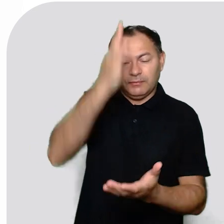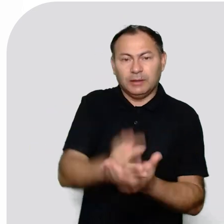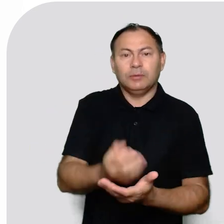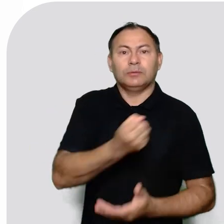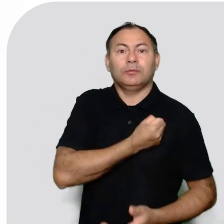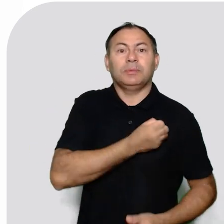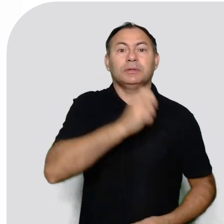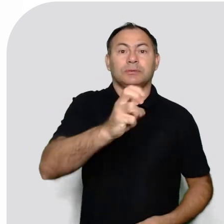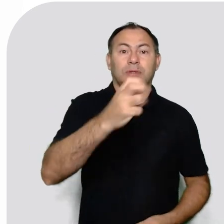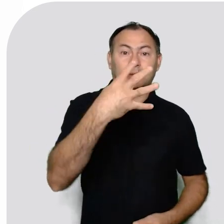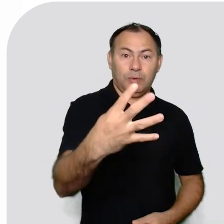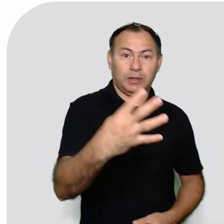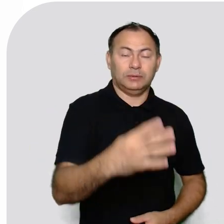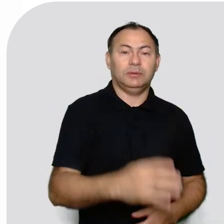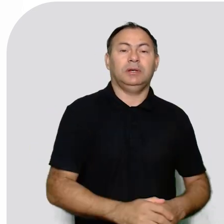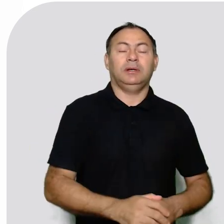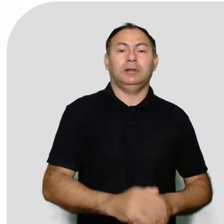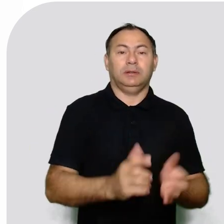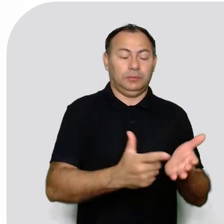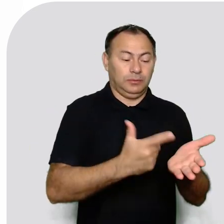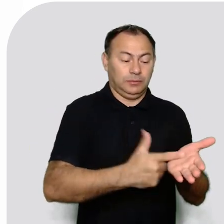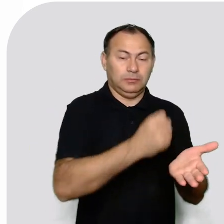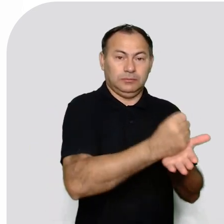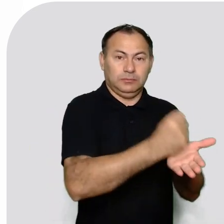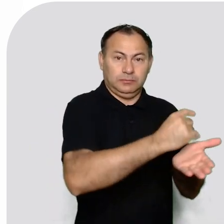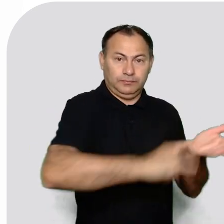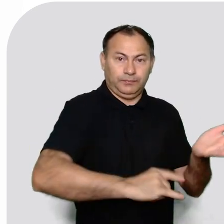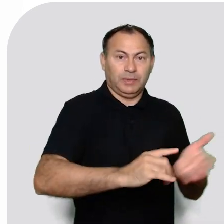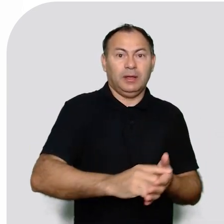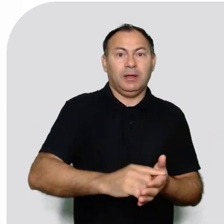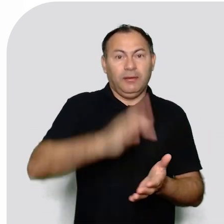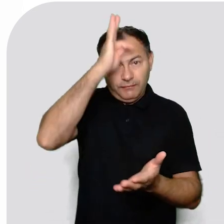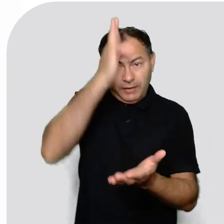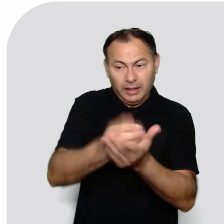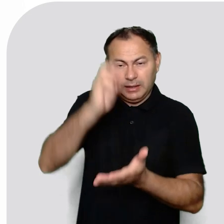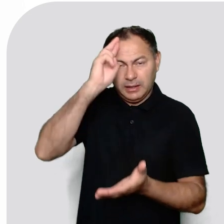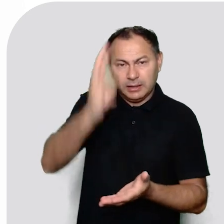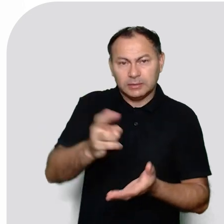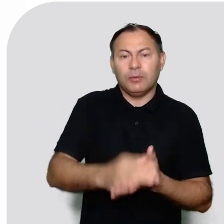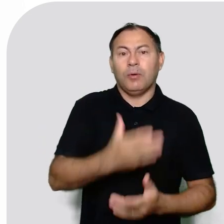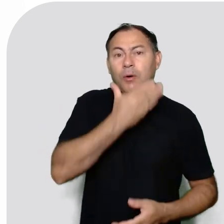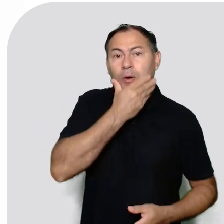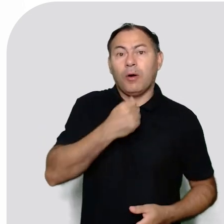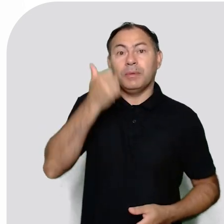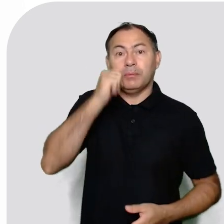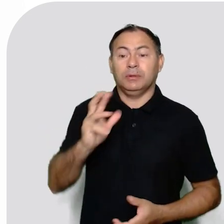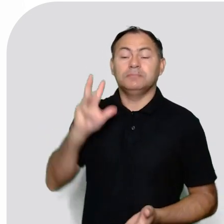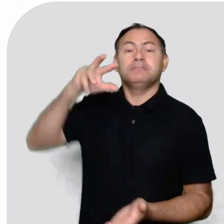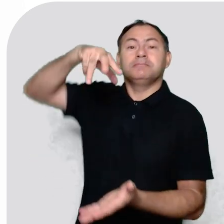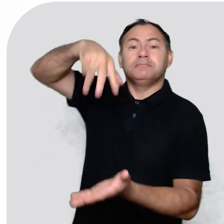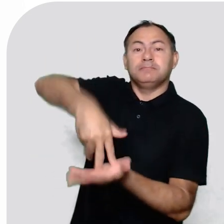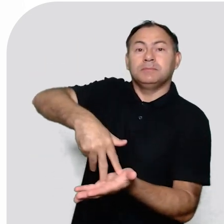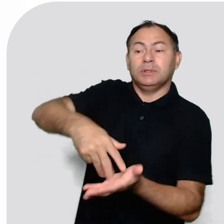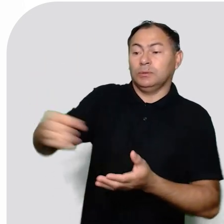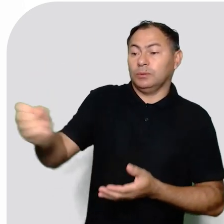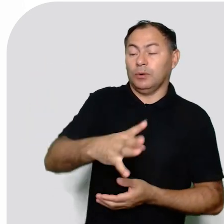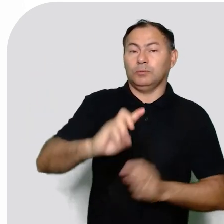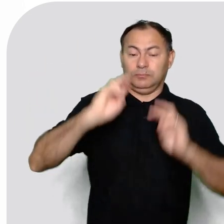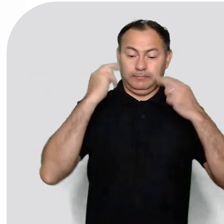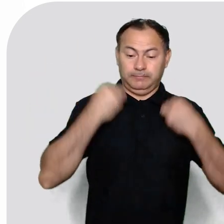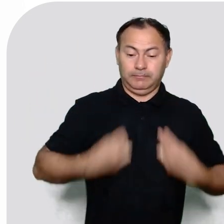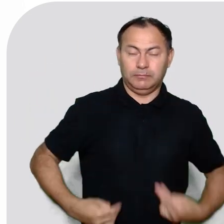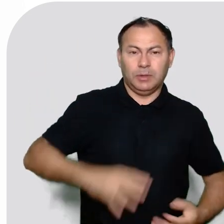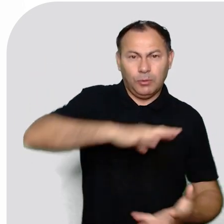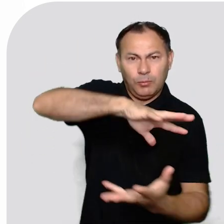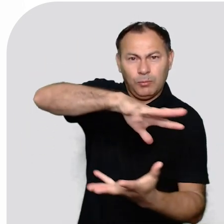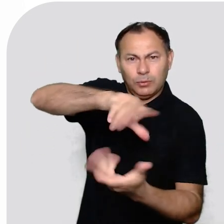número 54 da Gaudium et Spes. Homem e mulher tornam-se protagonistas de um novo humanismo, em um mundo